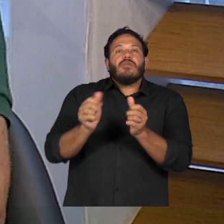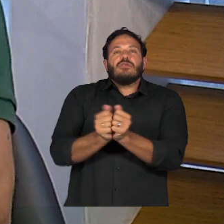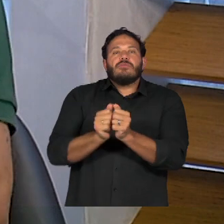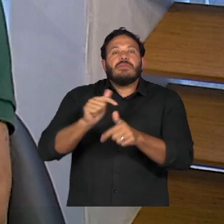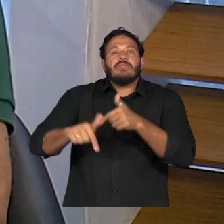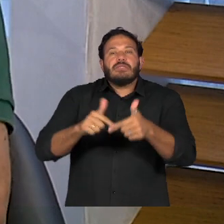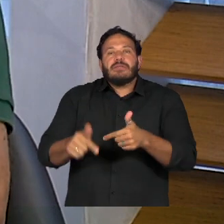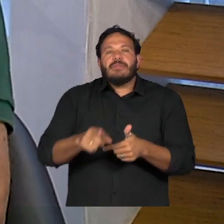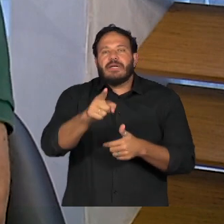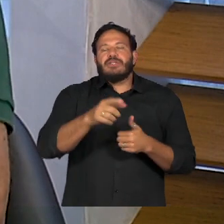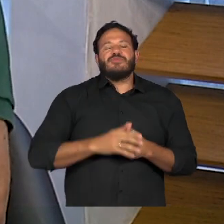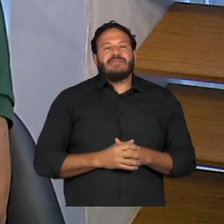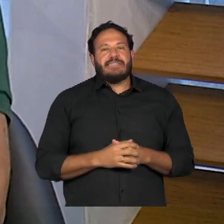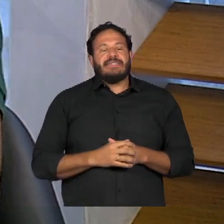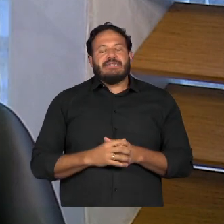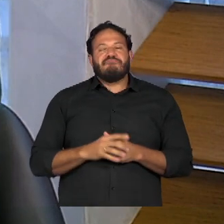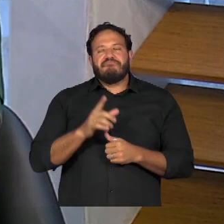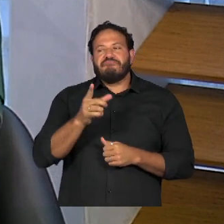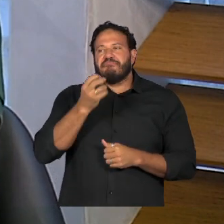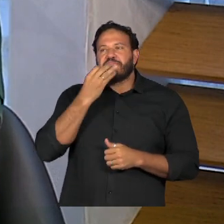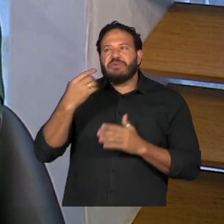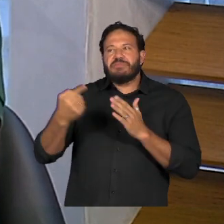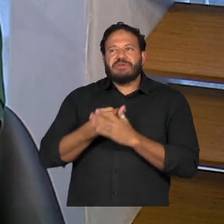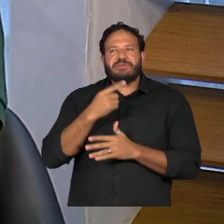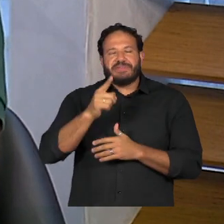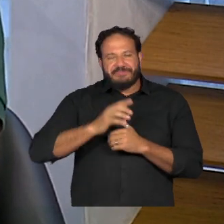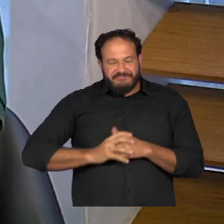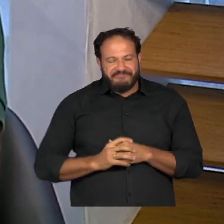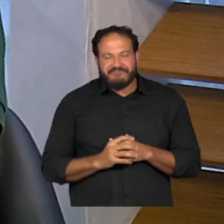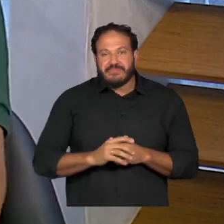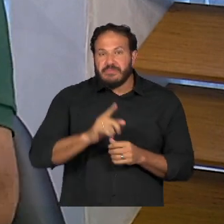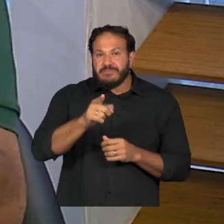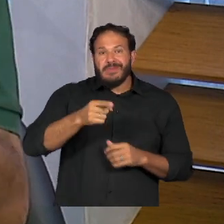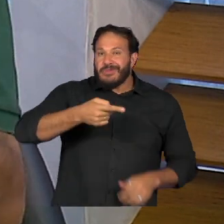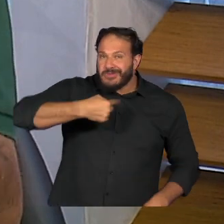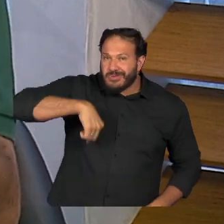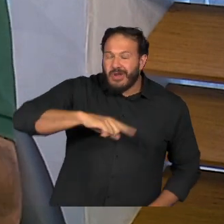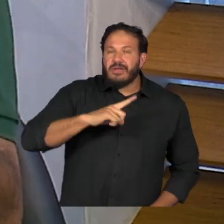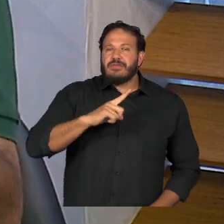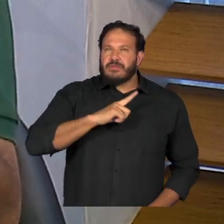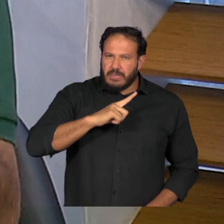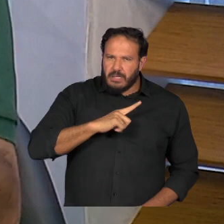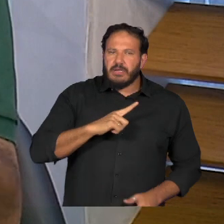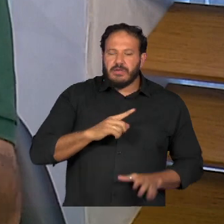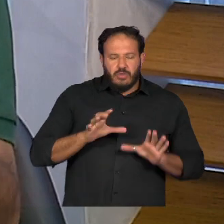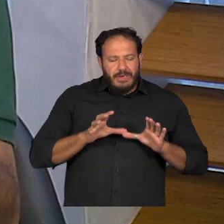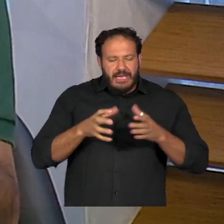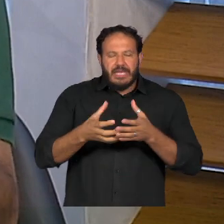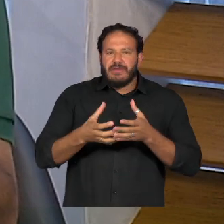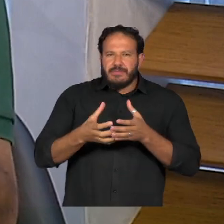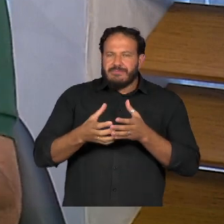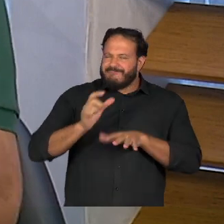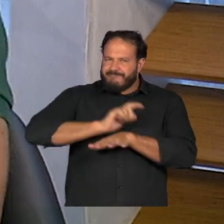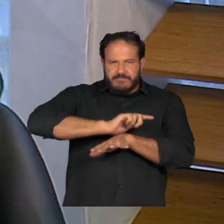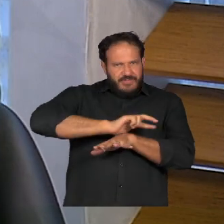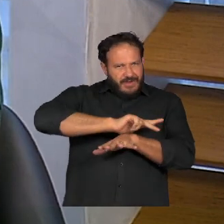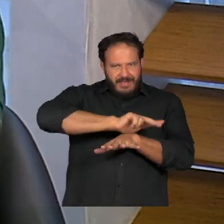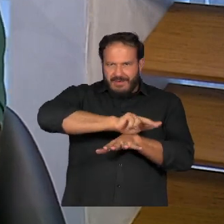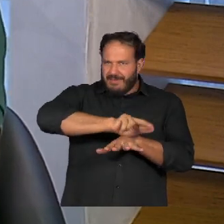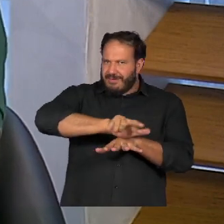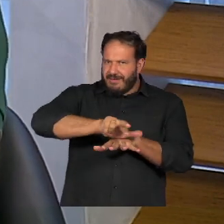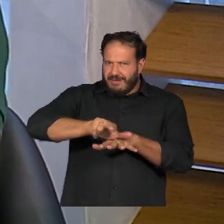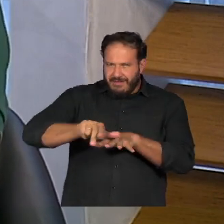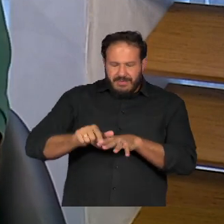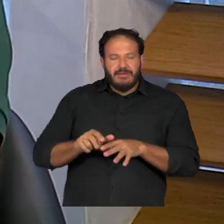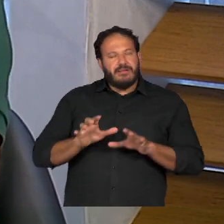é uma boa pergunta eh nós necessariamente temos que ter uma equipe multidisciplinar essa